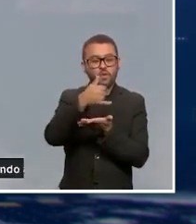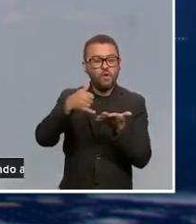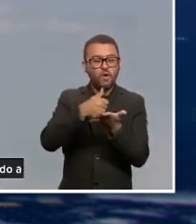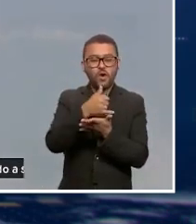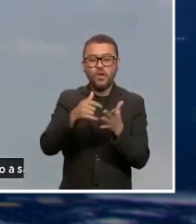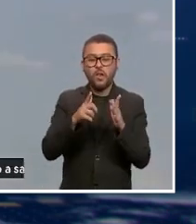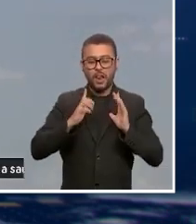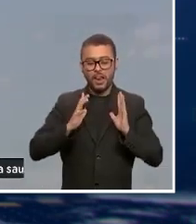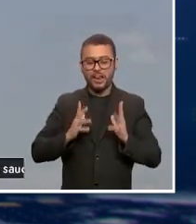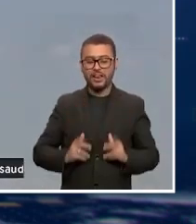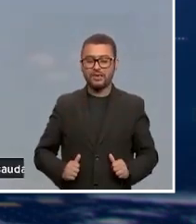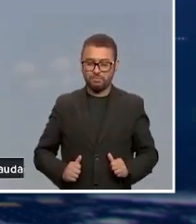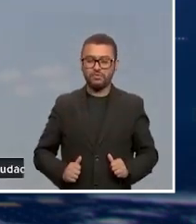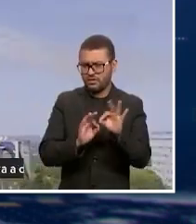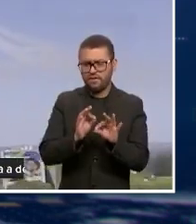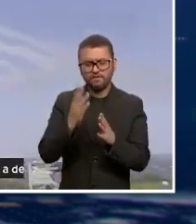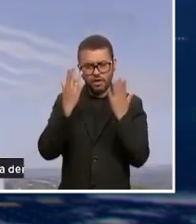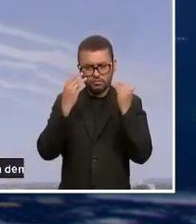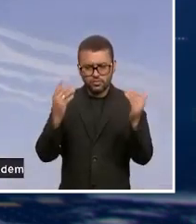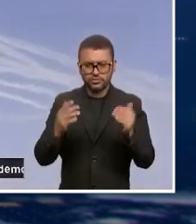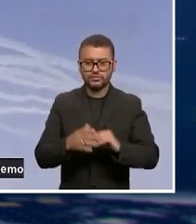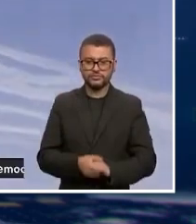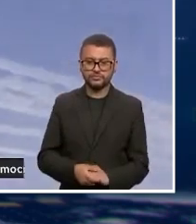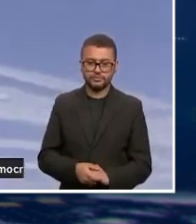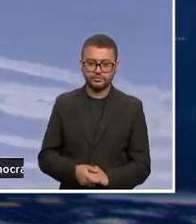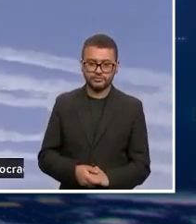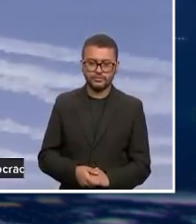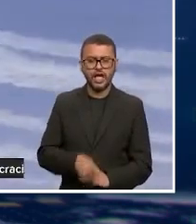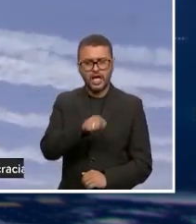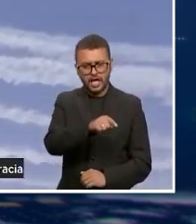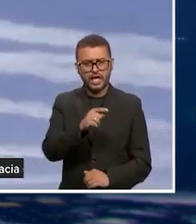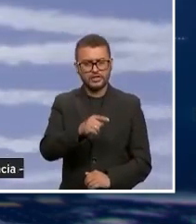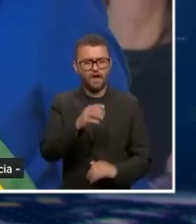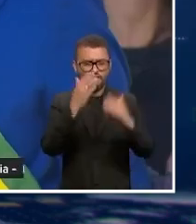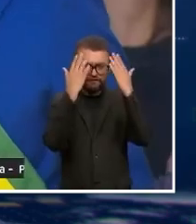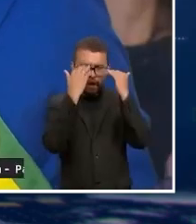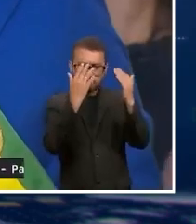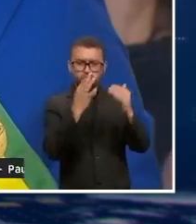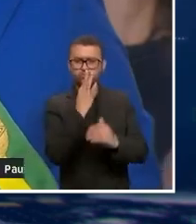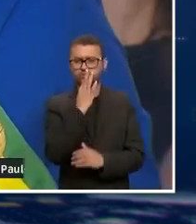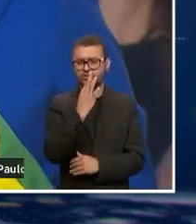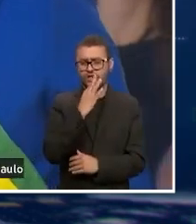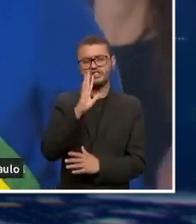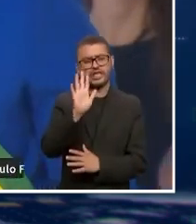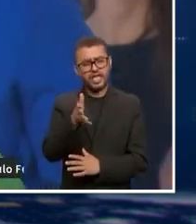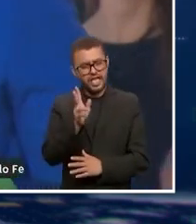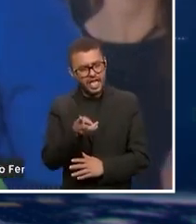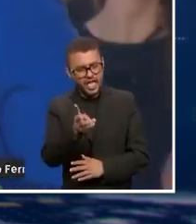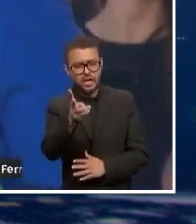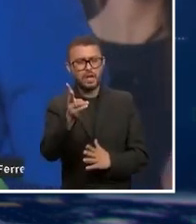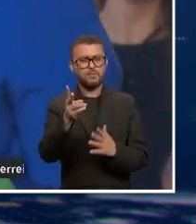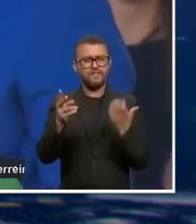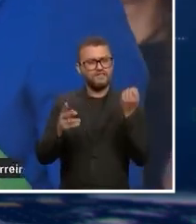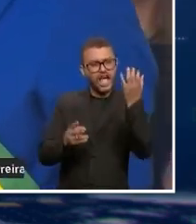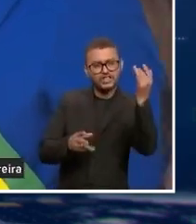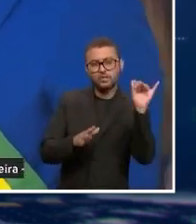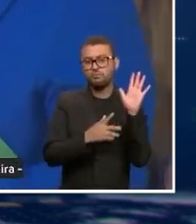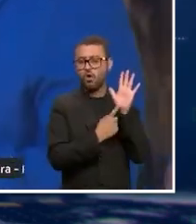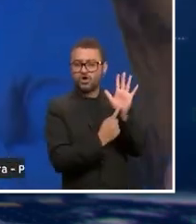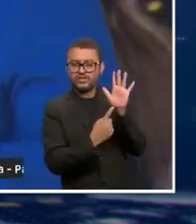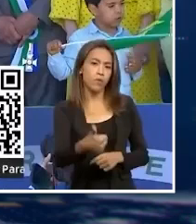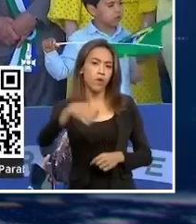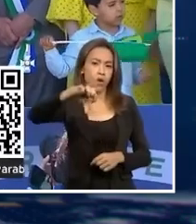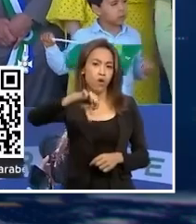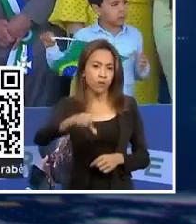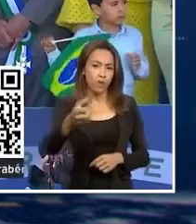guardados, claro, as proporções, mais bombado que Brasília, né? Brasília, proporcionalmente, sim. Proporcionalmente, sim, né? Isso que eu